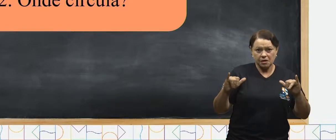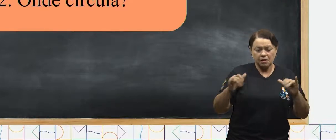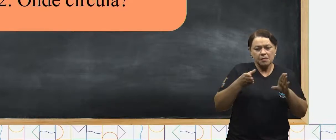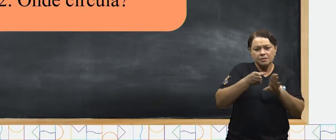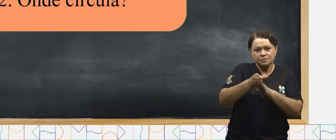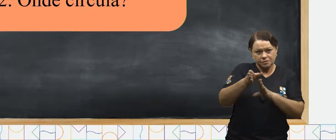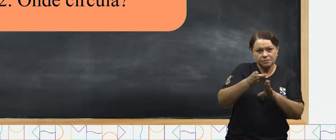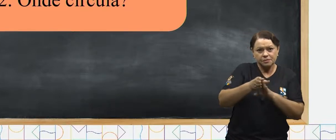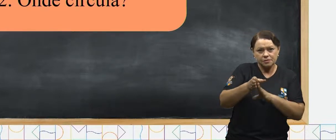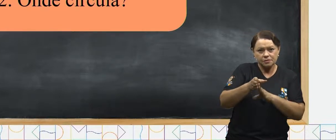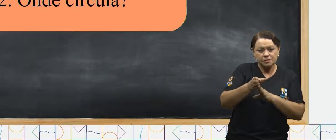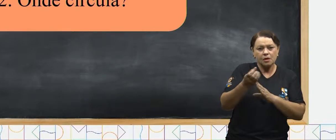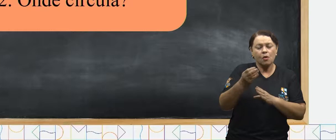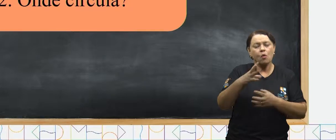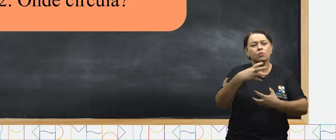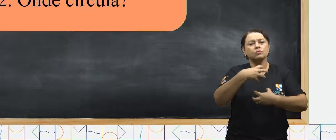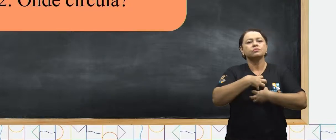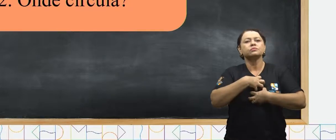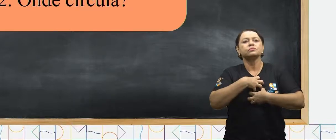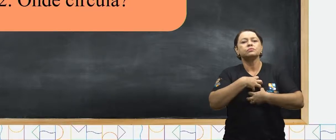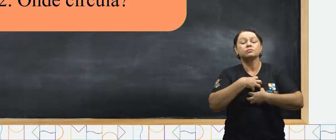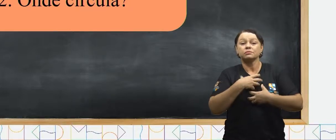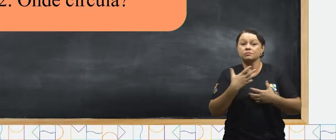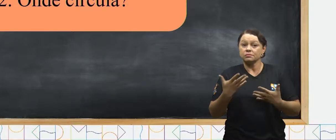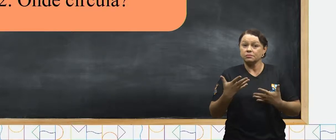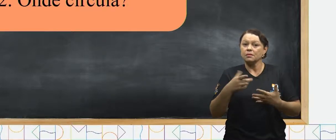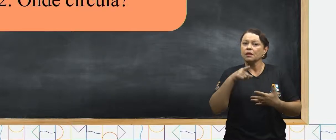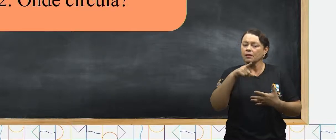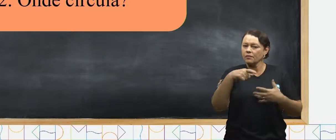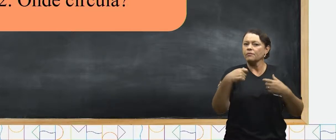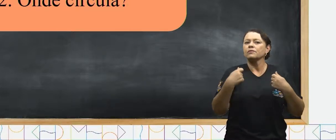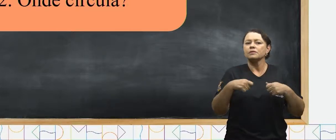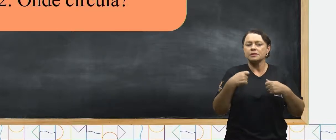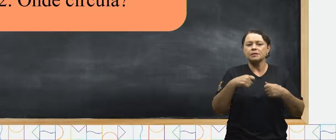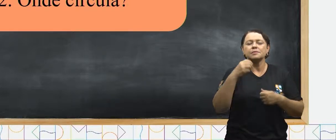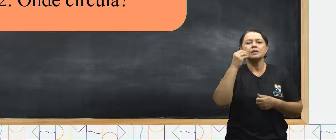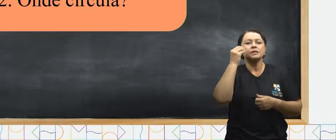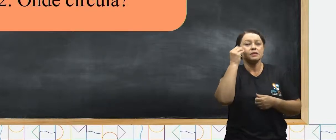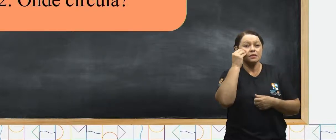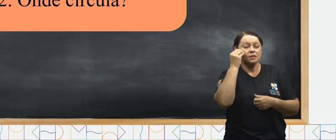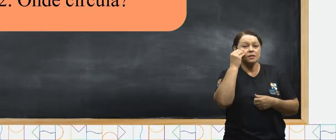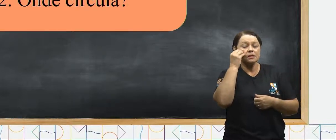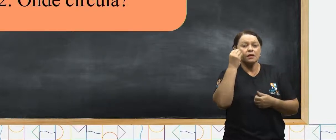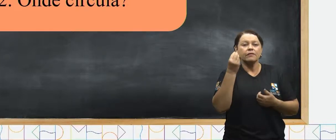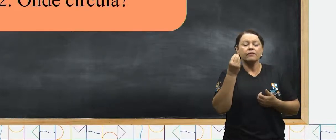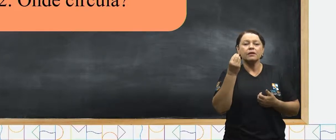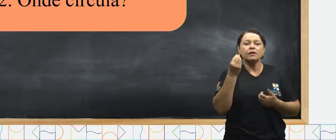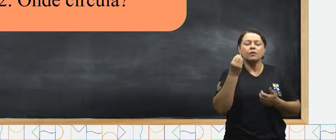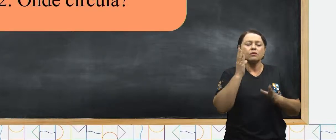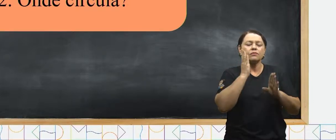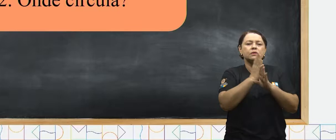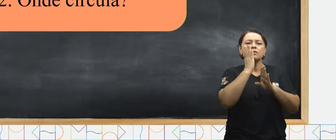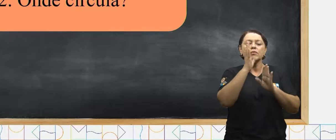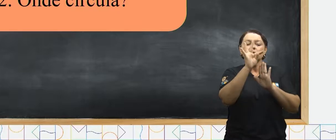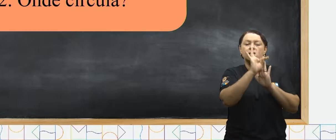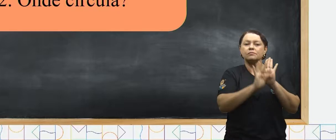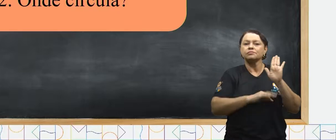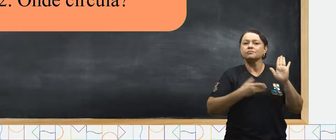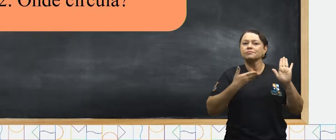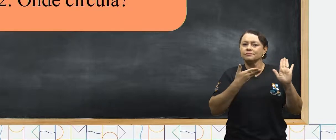instruir ou sensibilizar? É algo que você precisa verificar quando se deparar diante de um